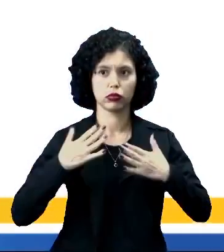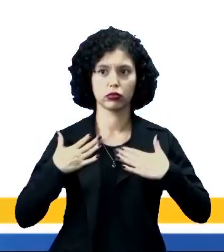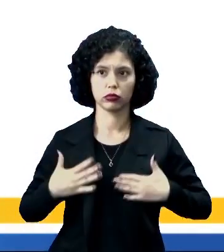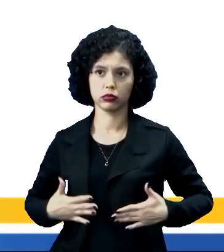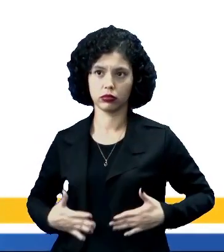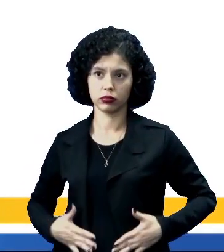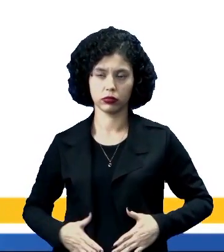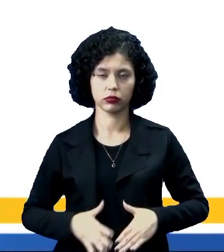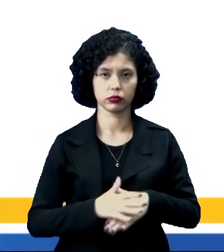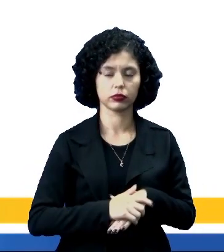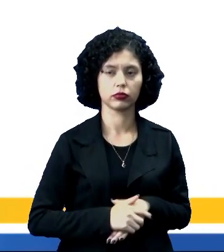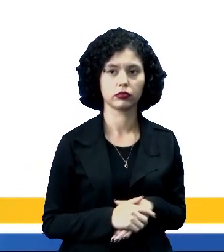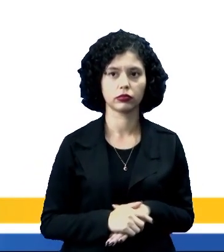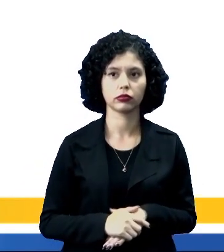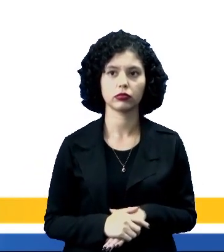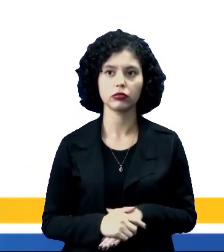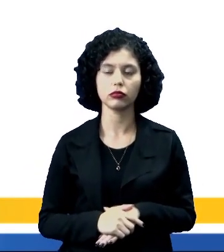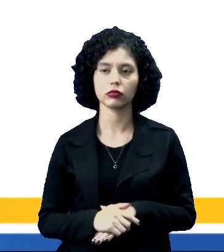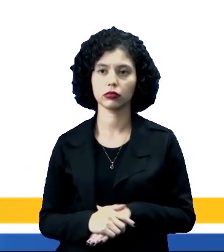todo o seu corpo